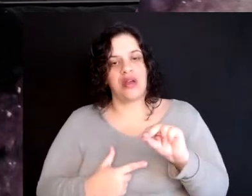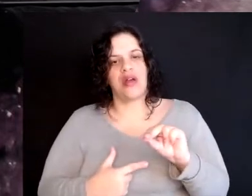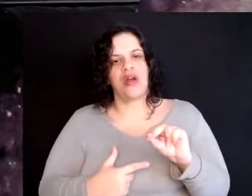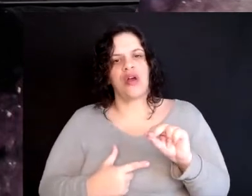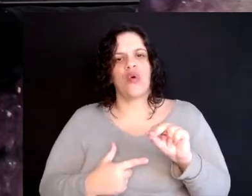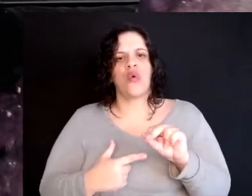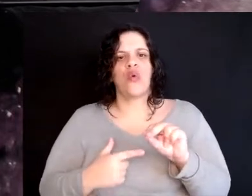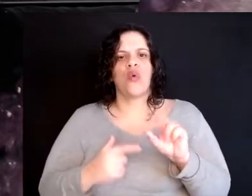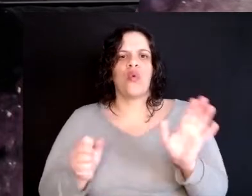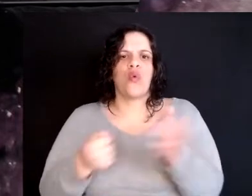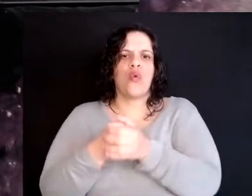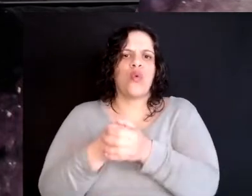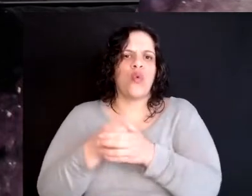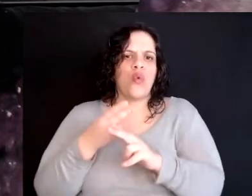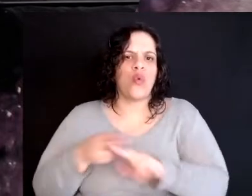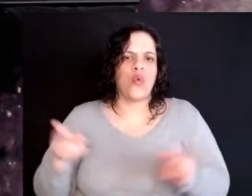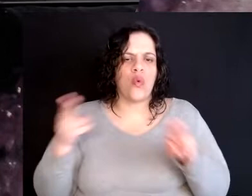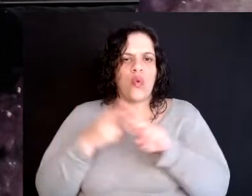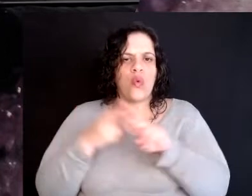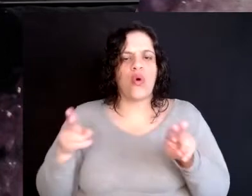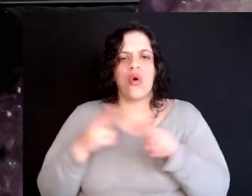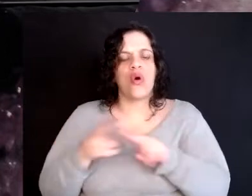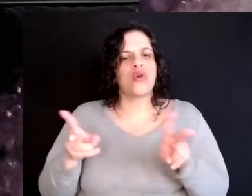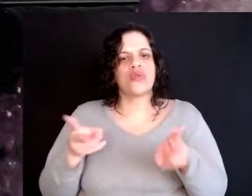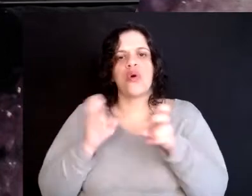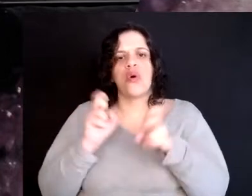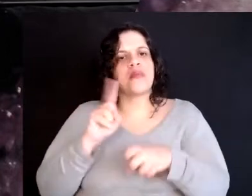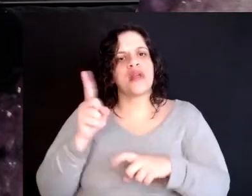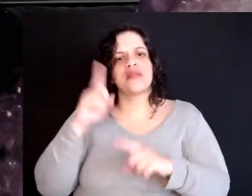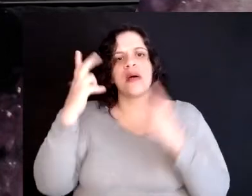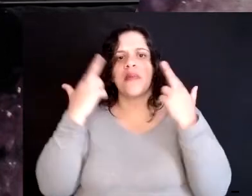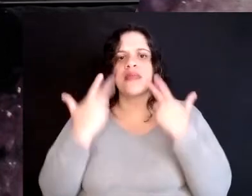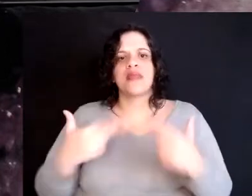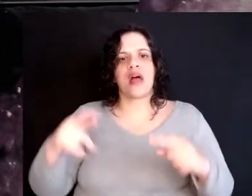essa pontuação natural dos ciclos.